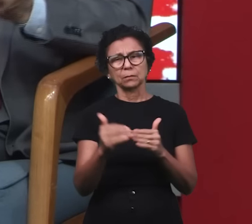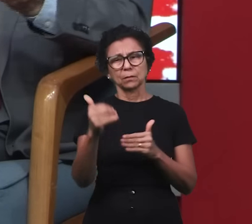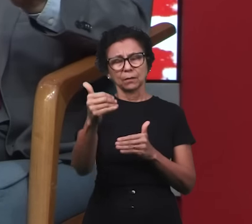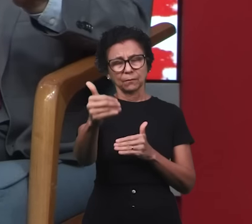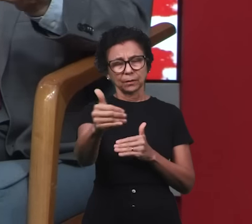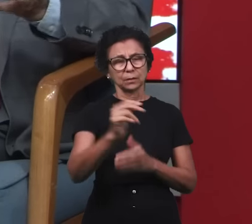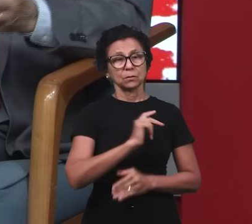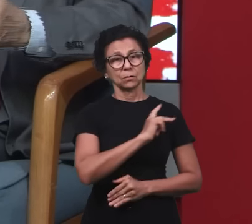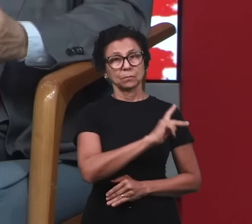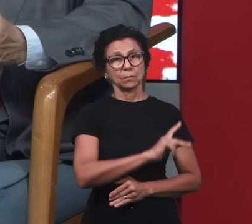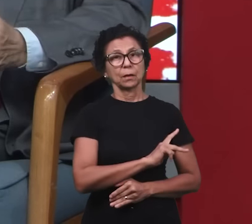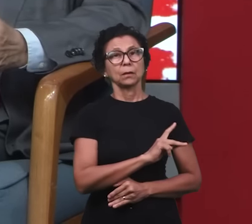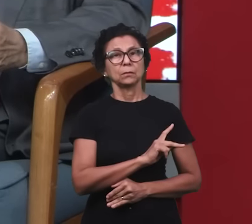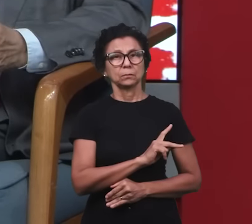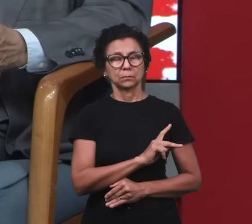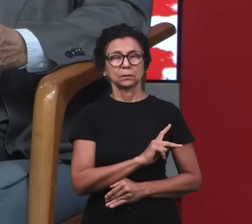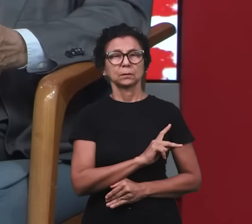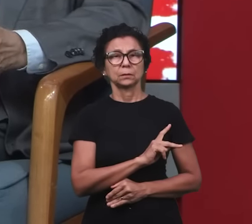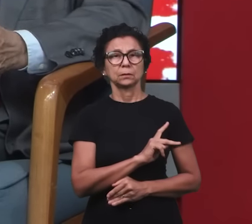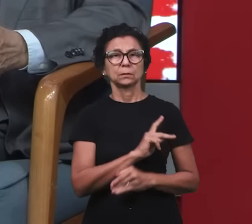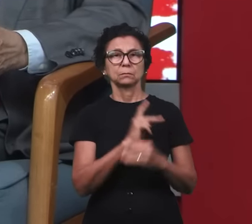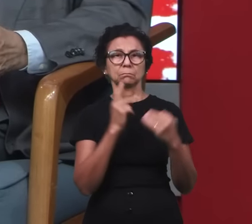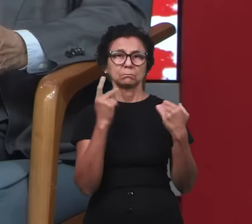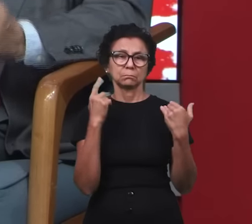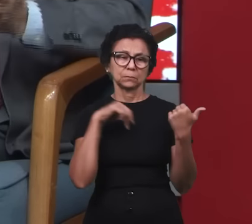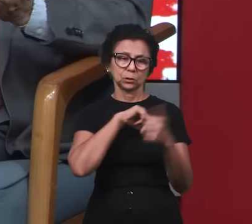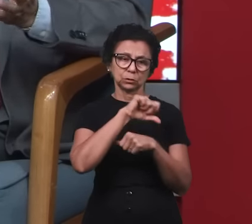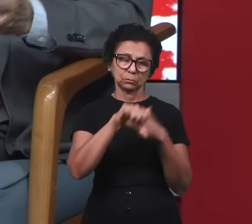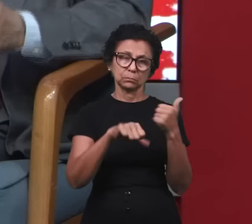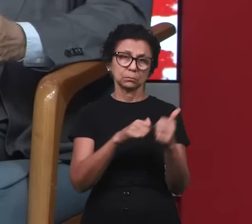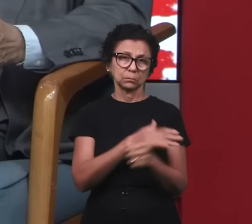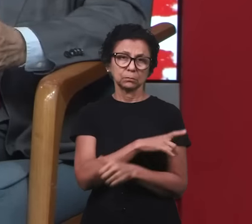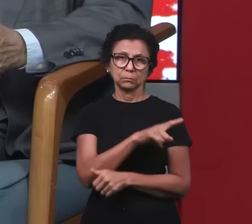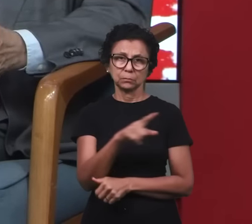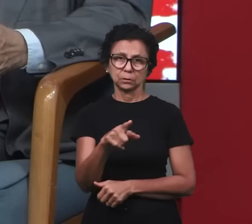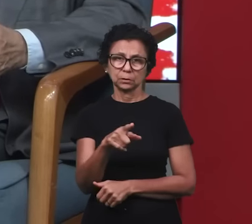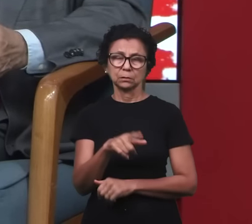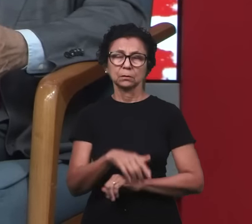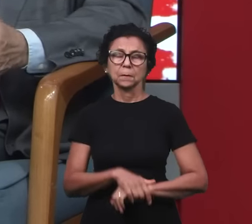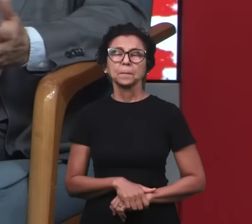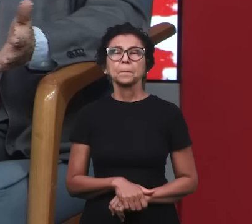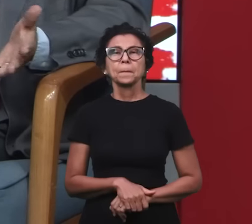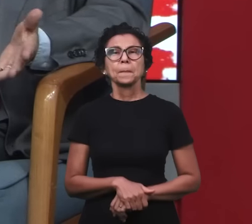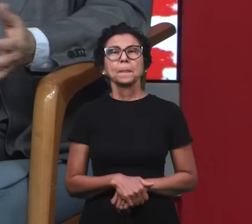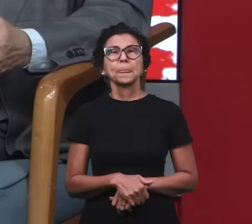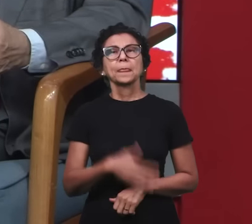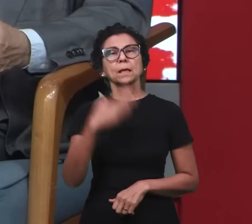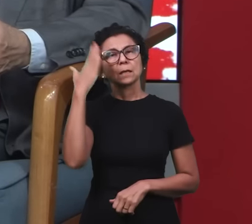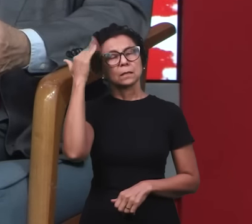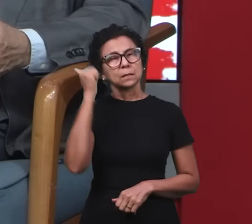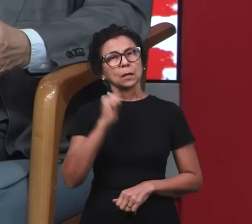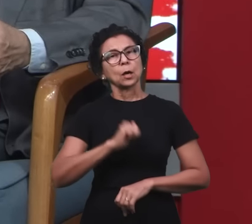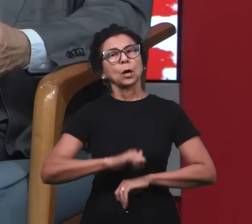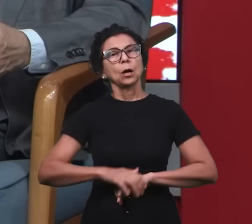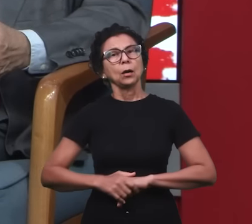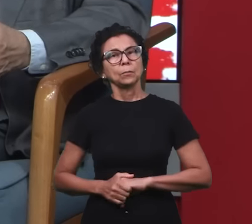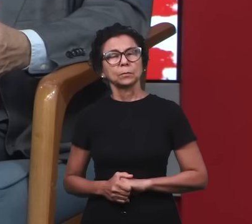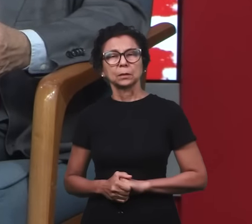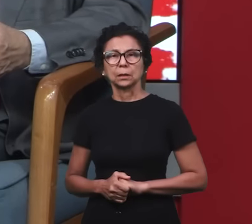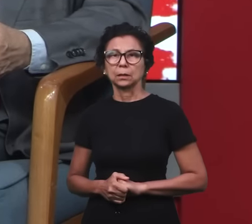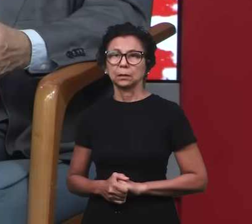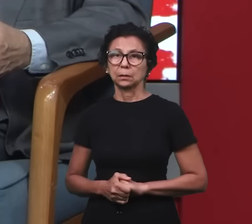né, todos nós sabemos, os irmãos todos já sabem, que Paulo foi um grande perseguidor da